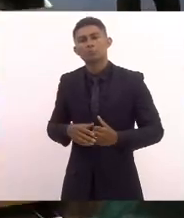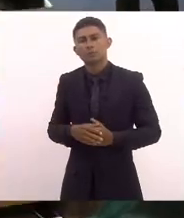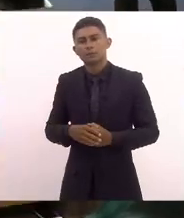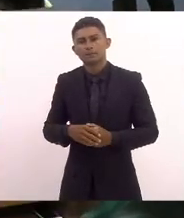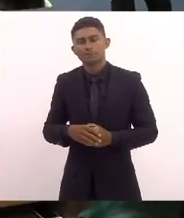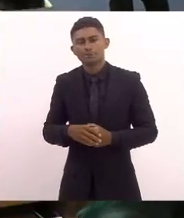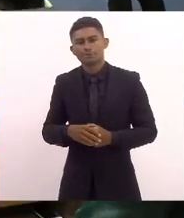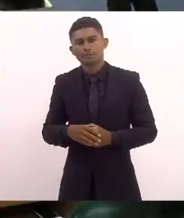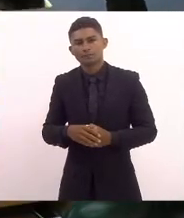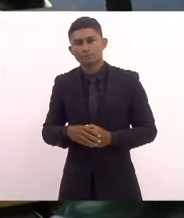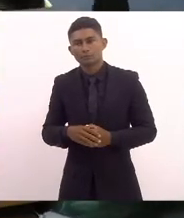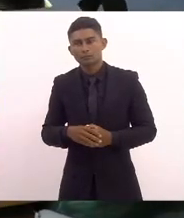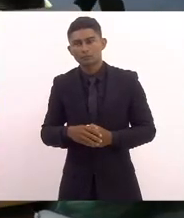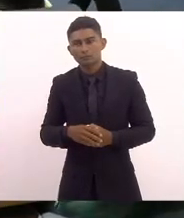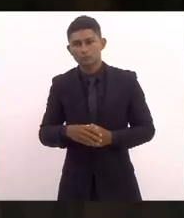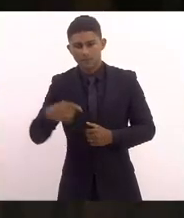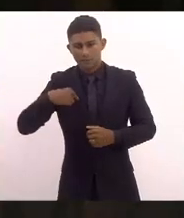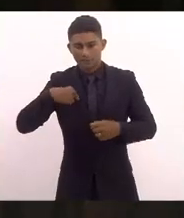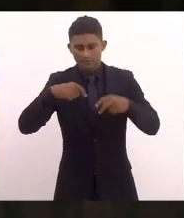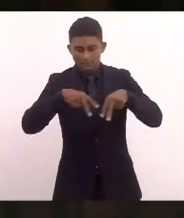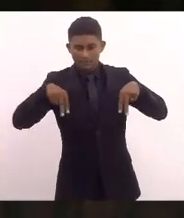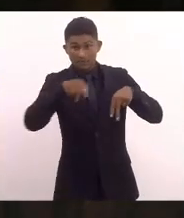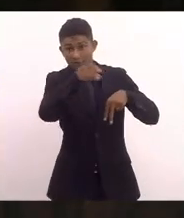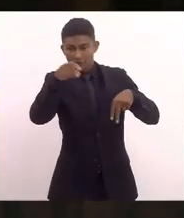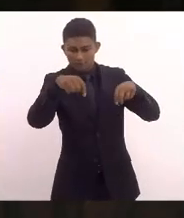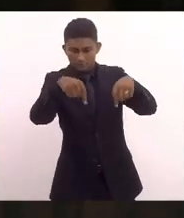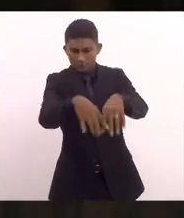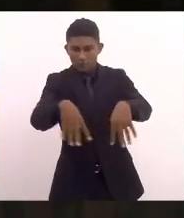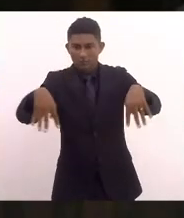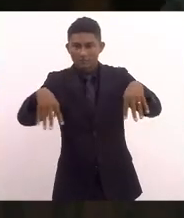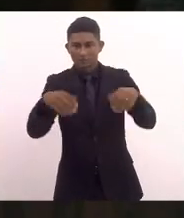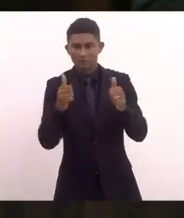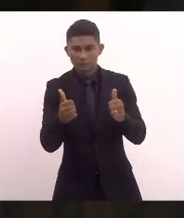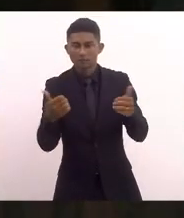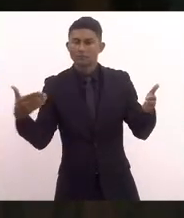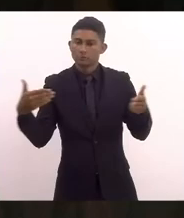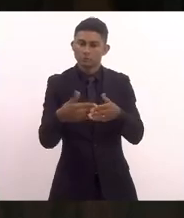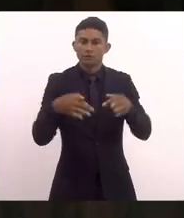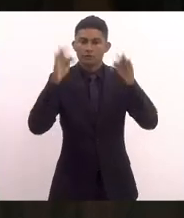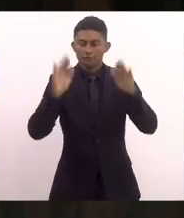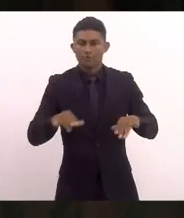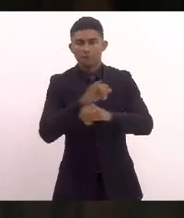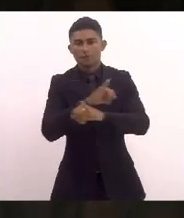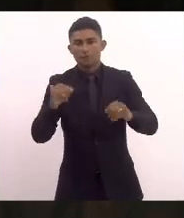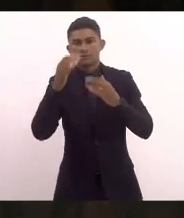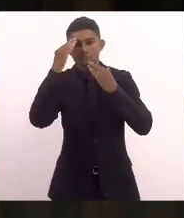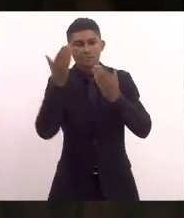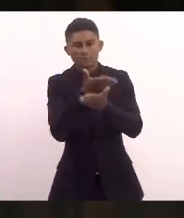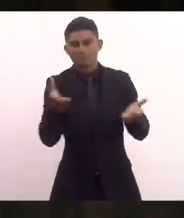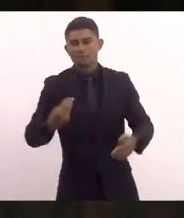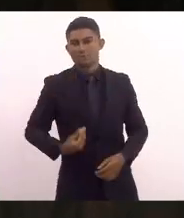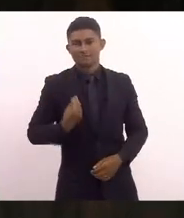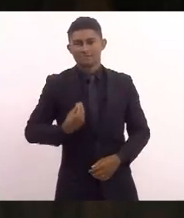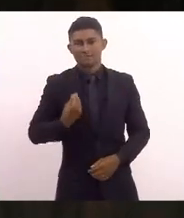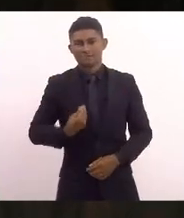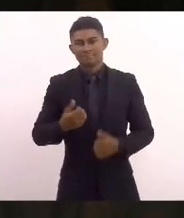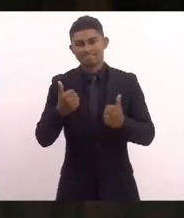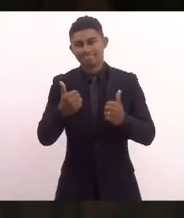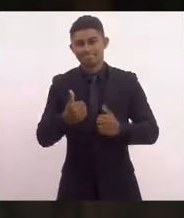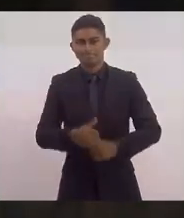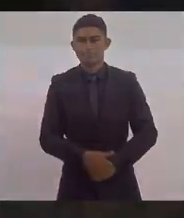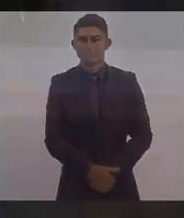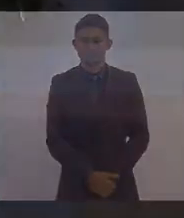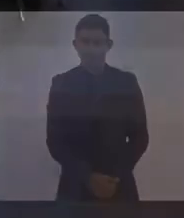baixo. E a gente ficar aqui em cima. Tá bom. Então, está encerrada a sessão. Muito obrigado pela presença de todos.